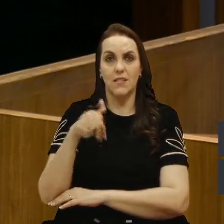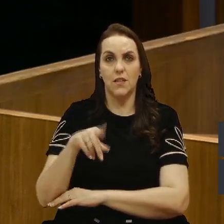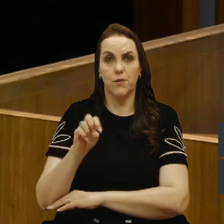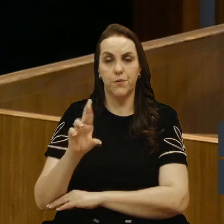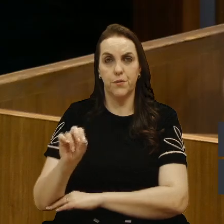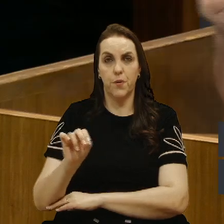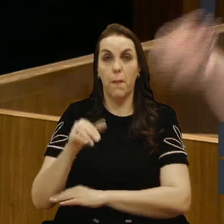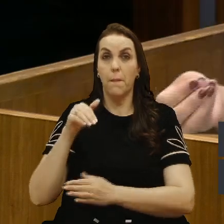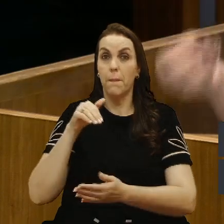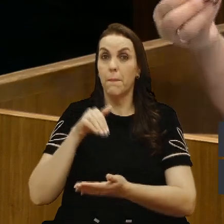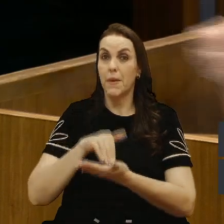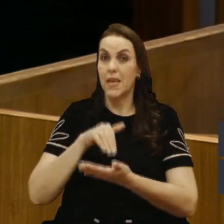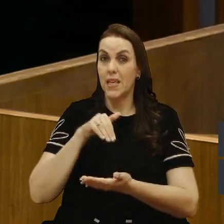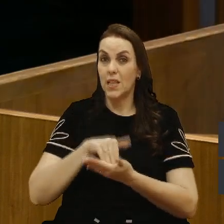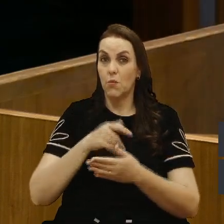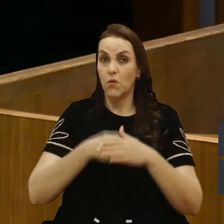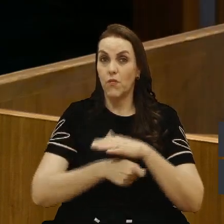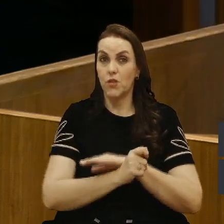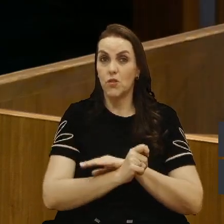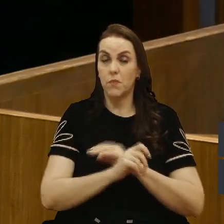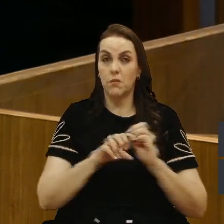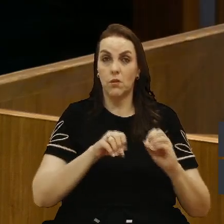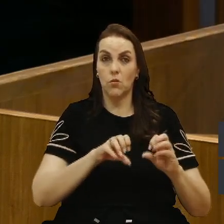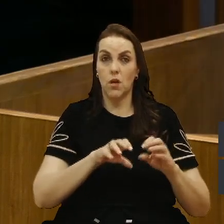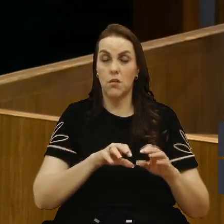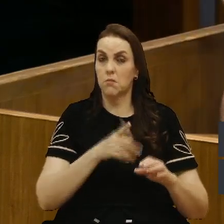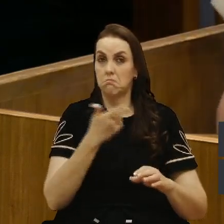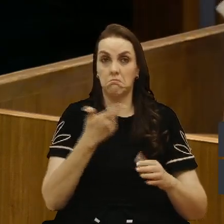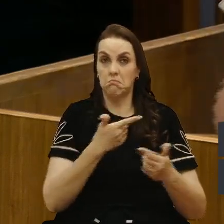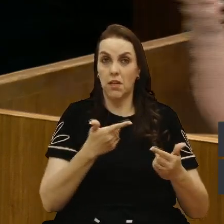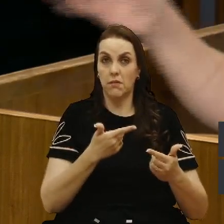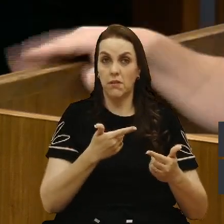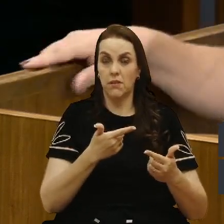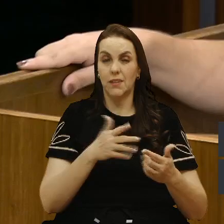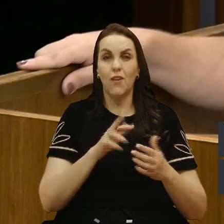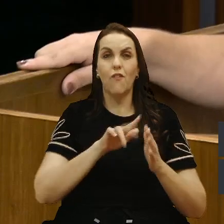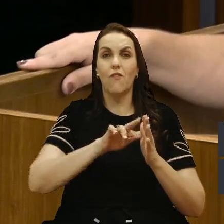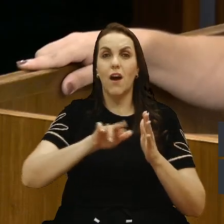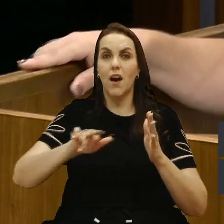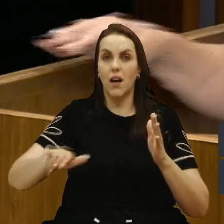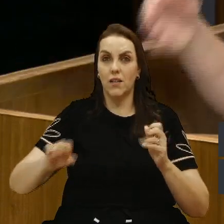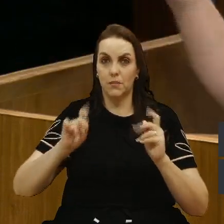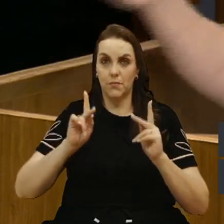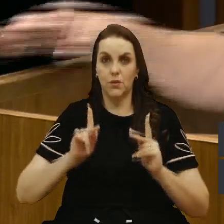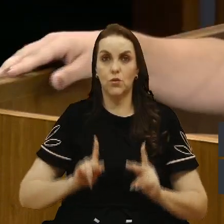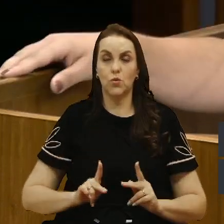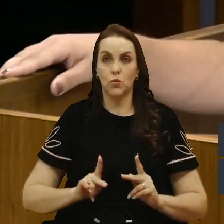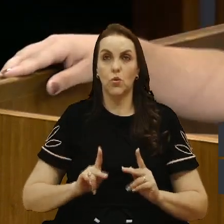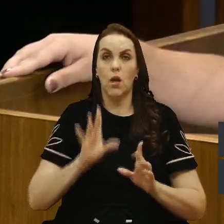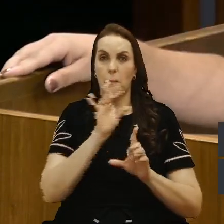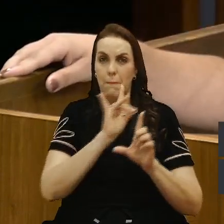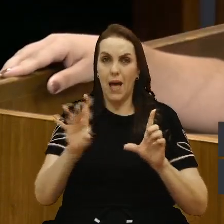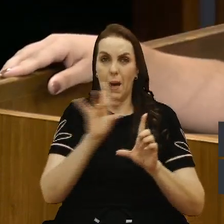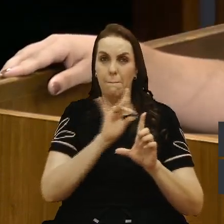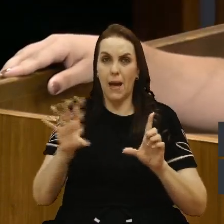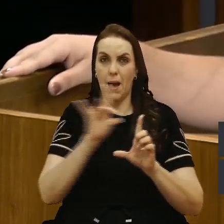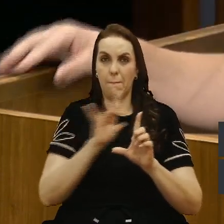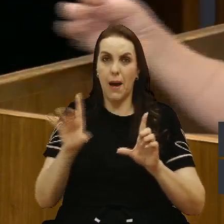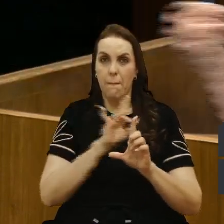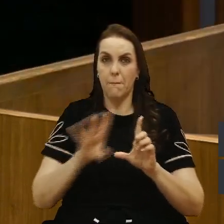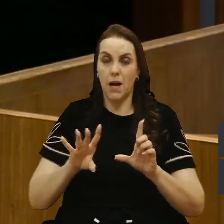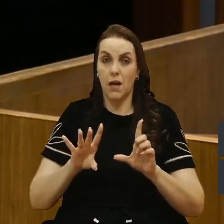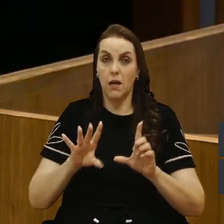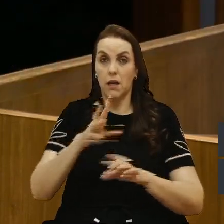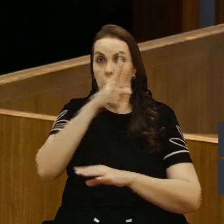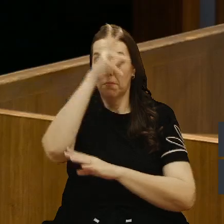o mínimo na educação não tinha sido investido. E várias pessoas, né, repostaram isso. O que o